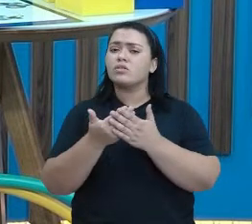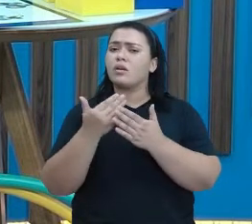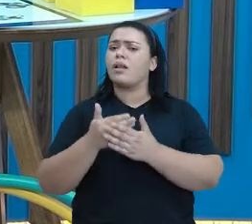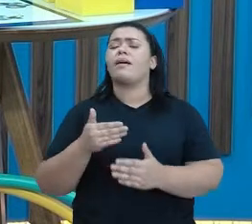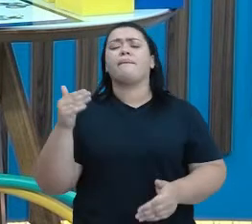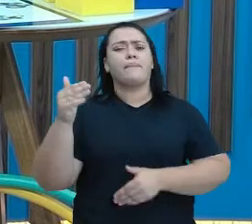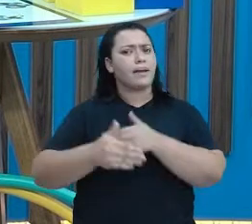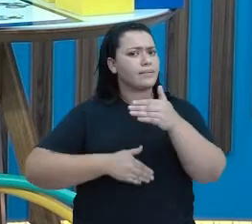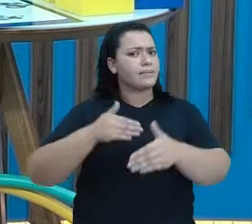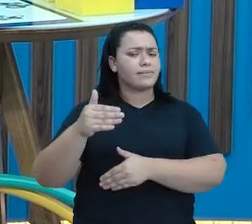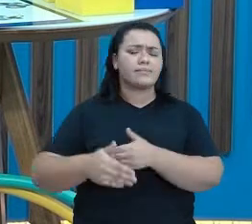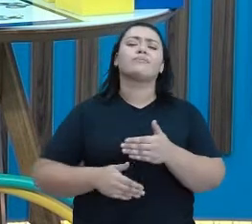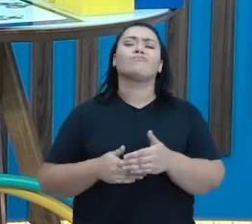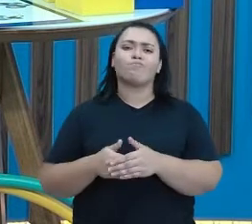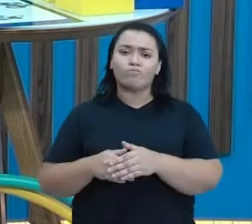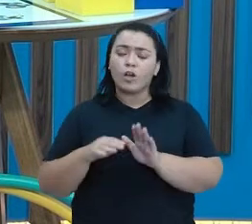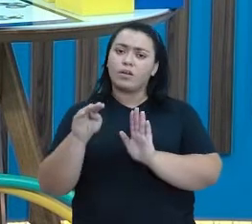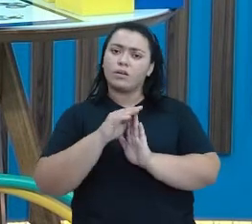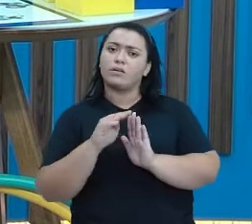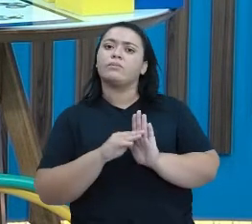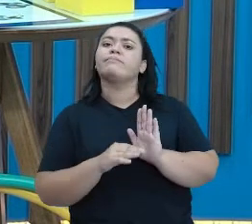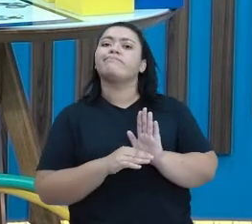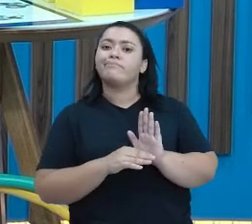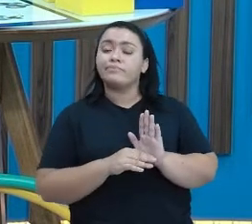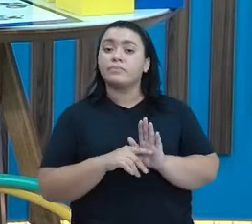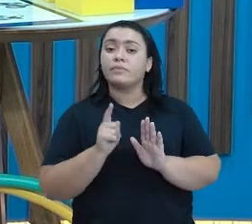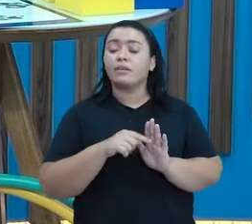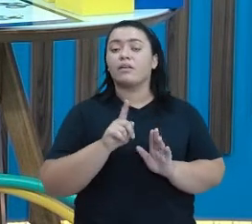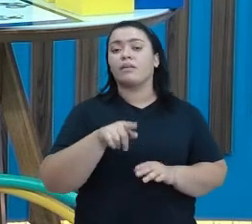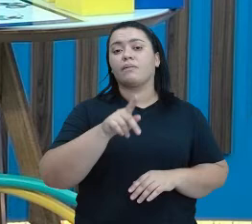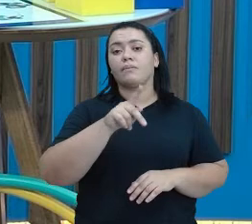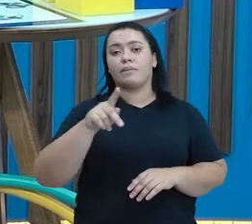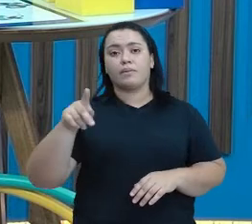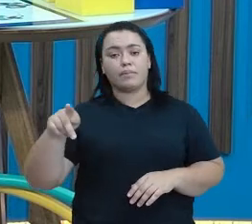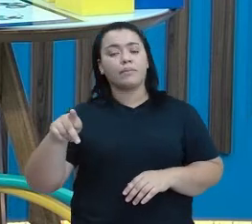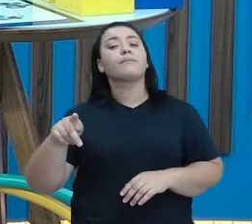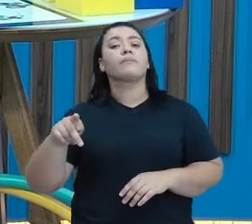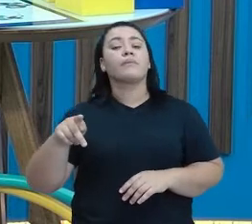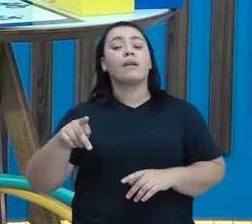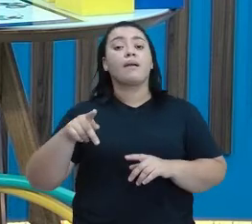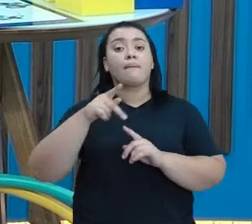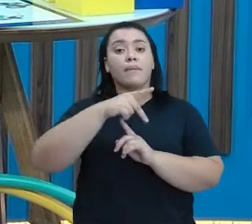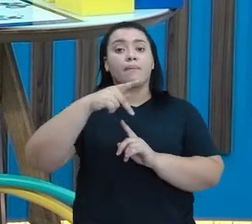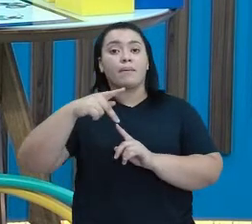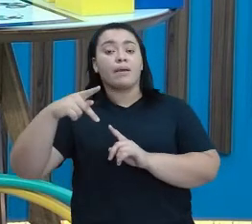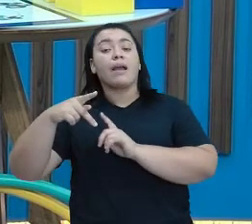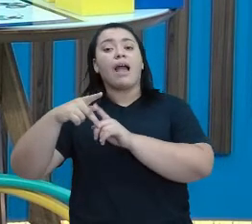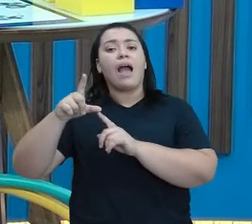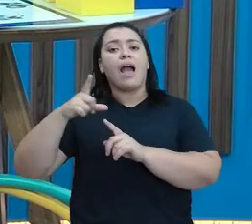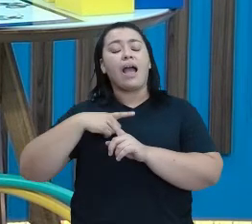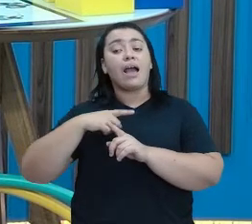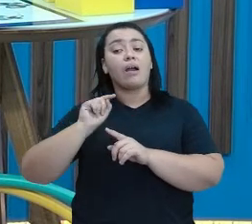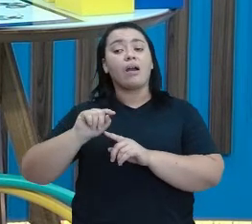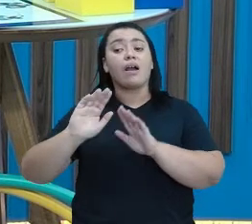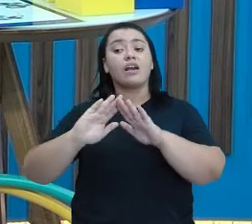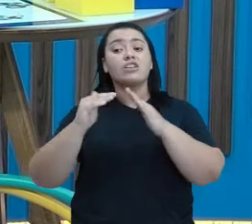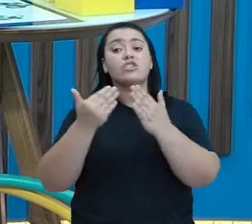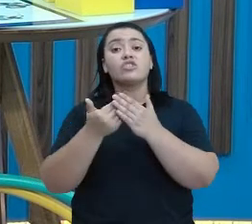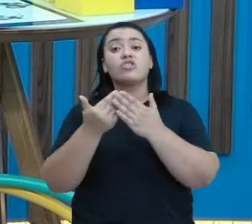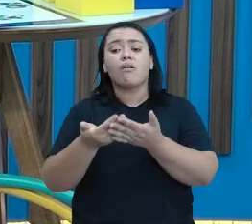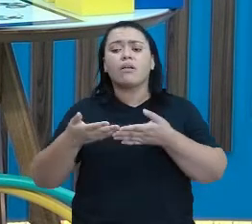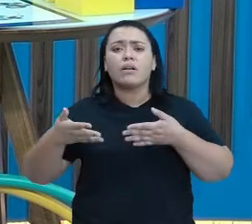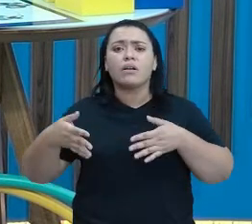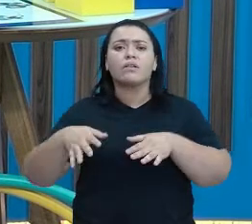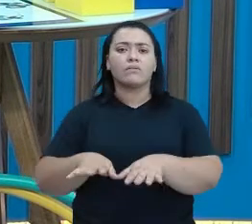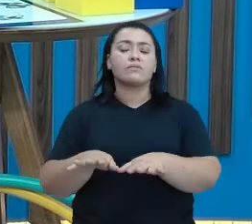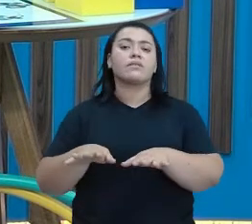dessa criação desse projeto, não é? Desse plano, para que a escola seja uma escola inclusiva. Não é o